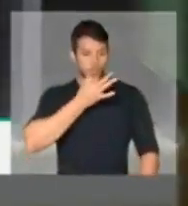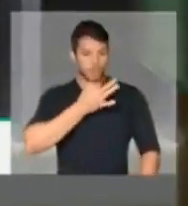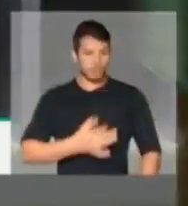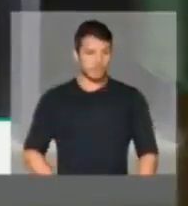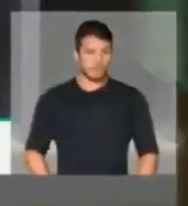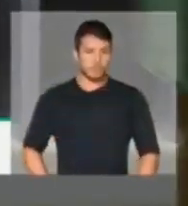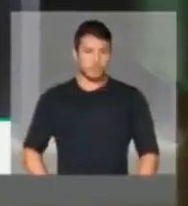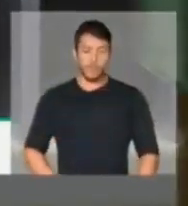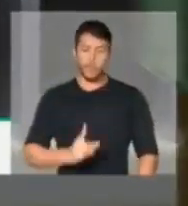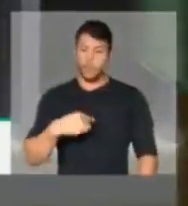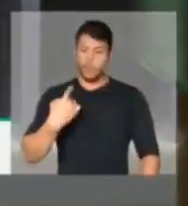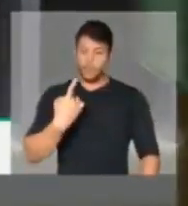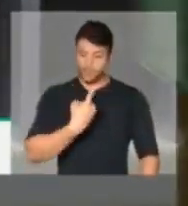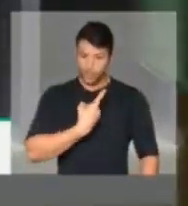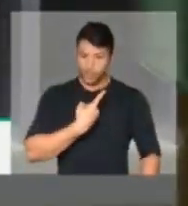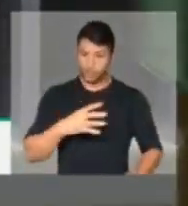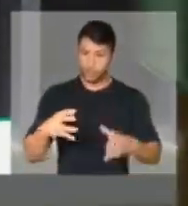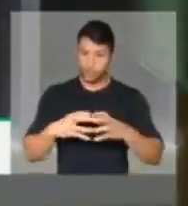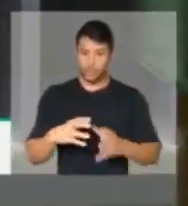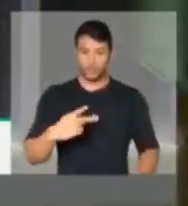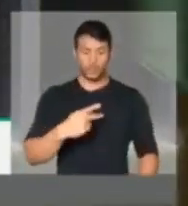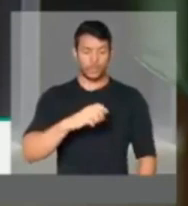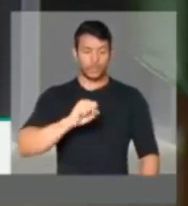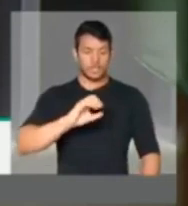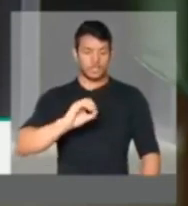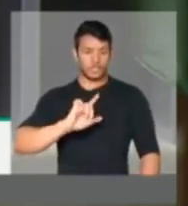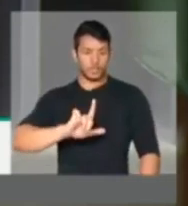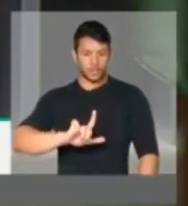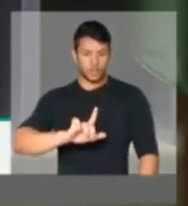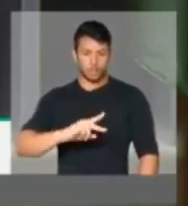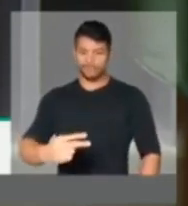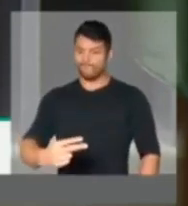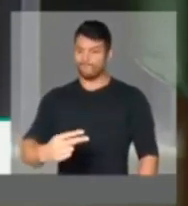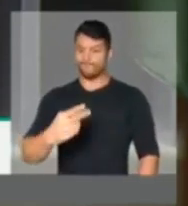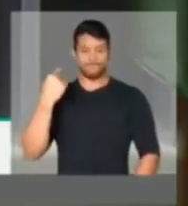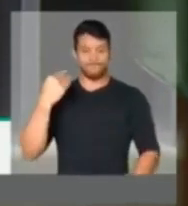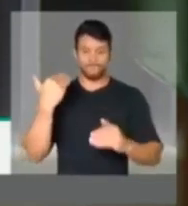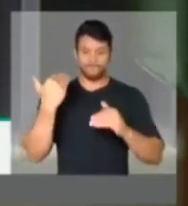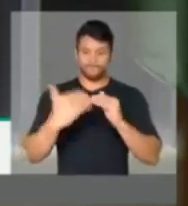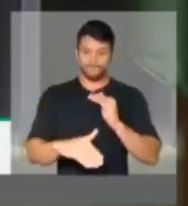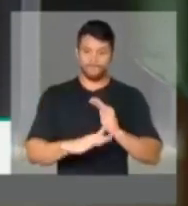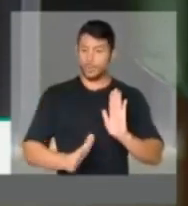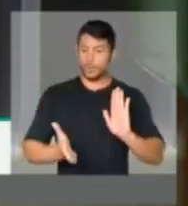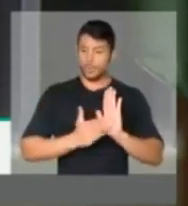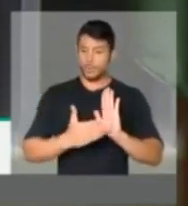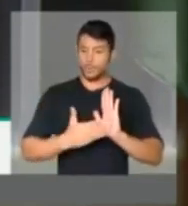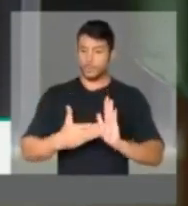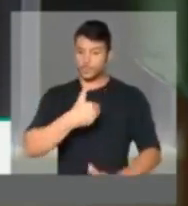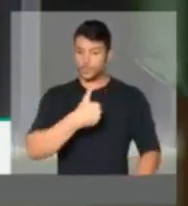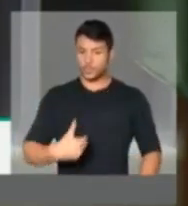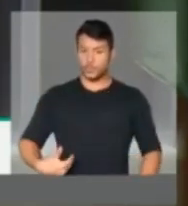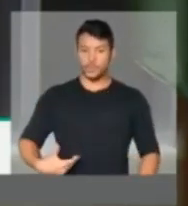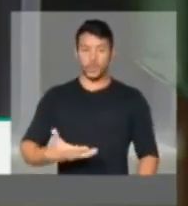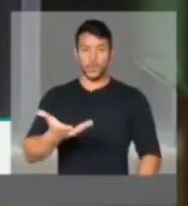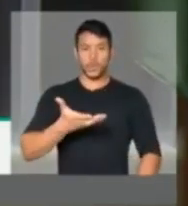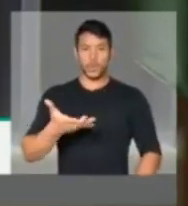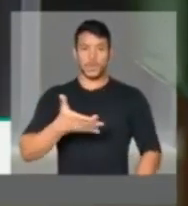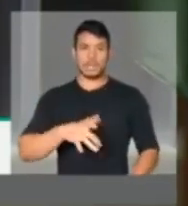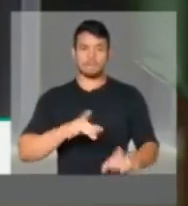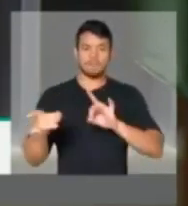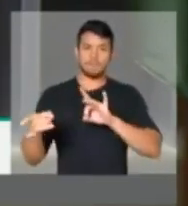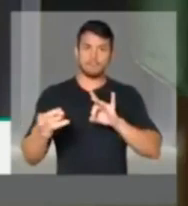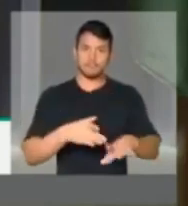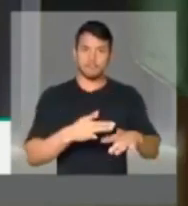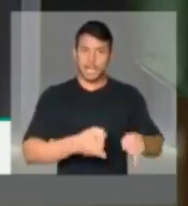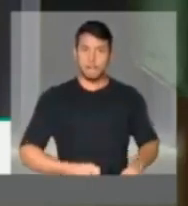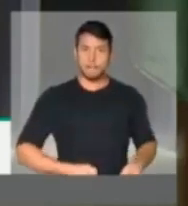intervenção. Nós do PSOL jamais poderíamos concordar com a proposta de um governo que quer abrir mão de patrimônios públicos,